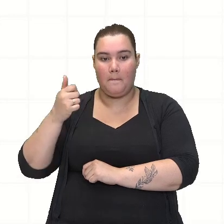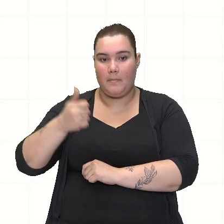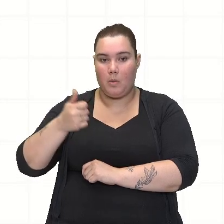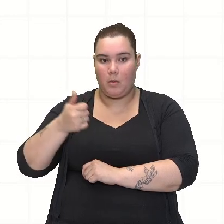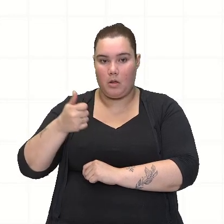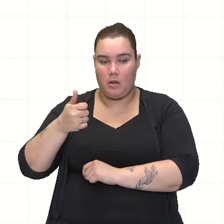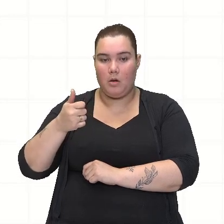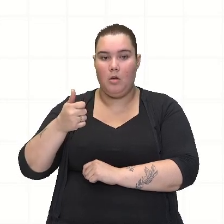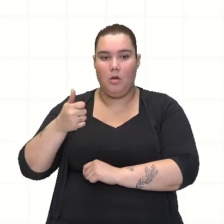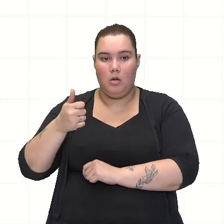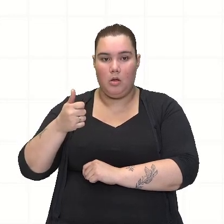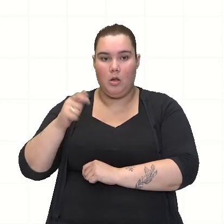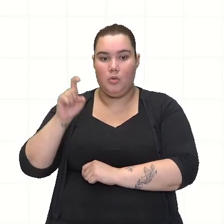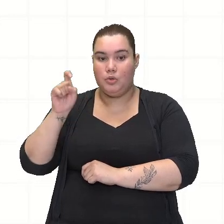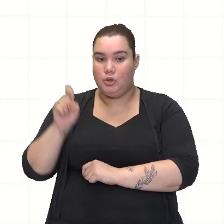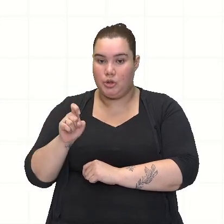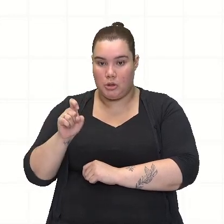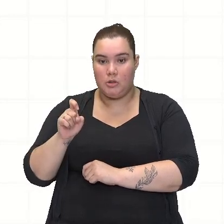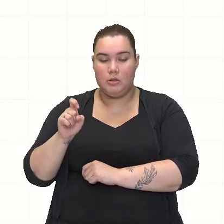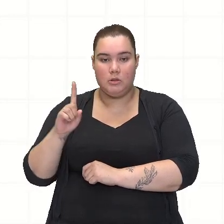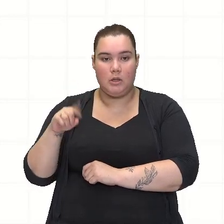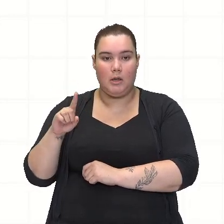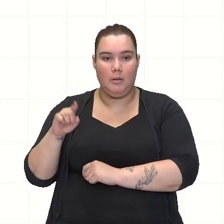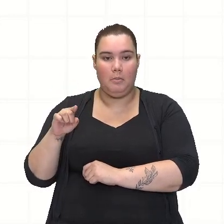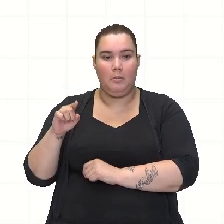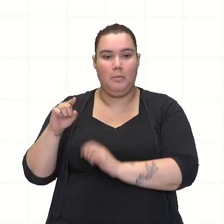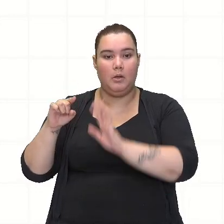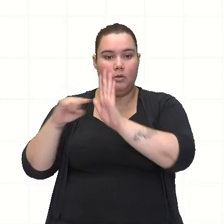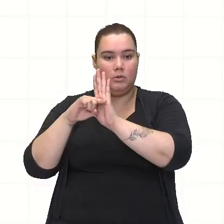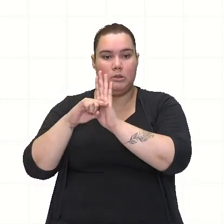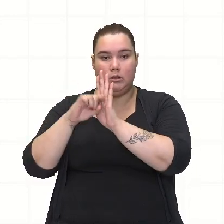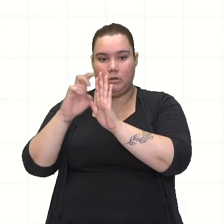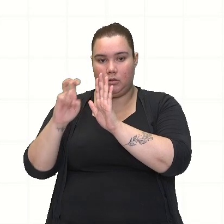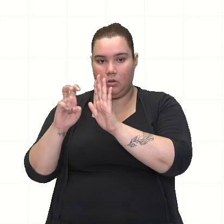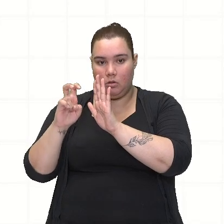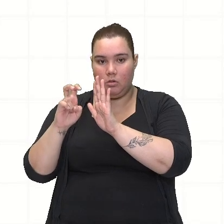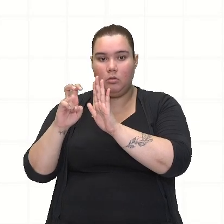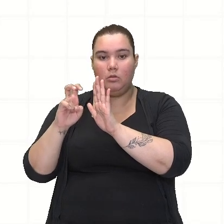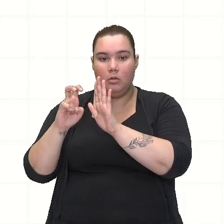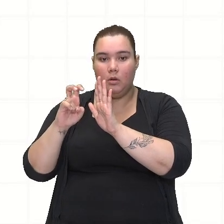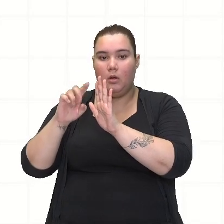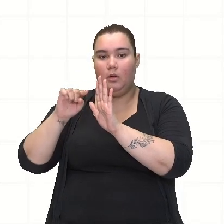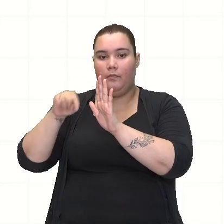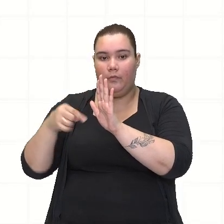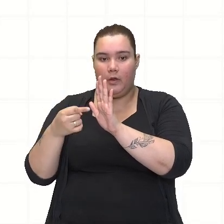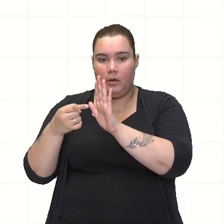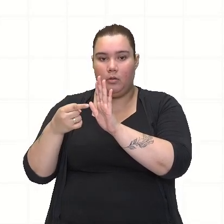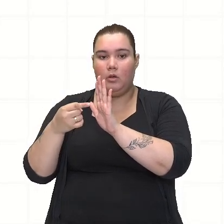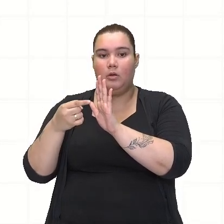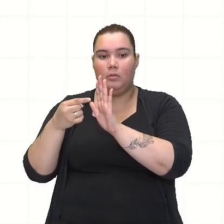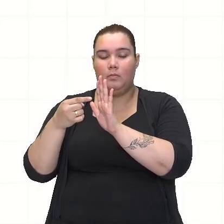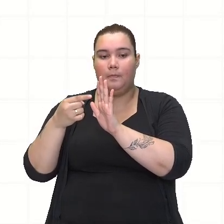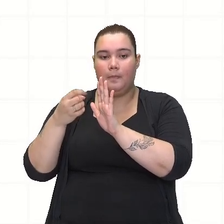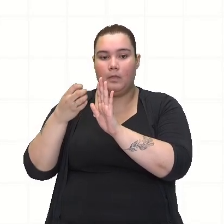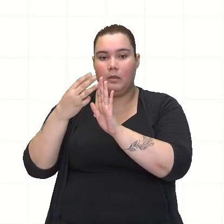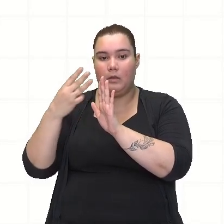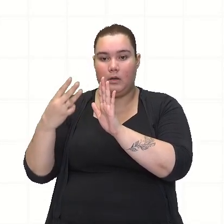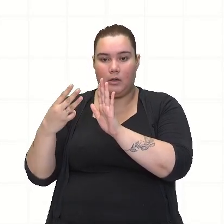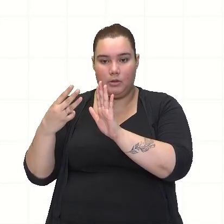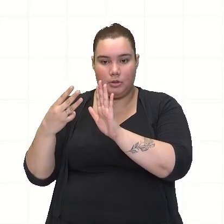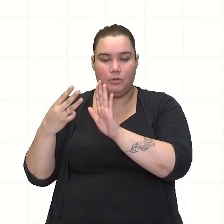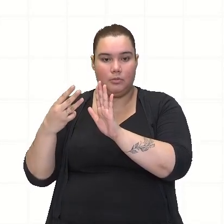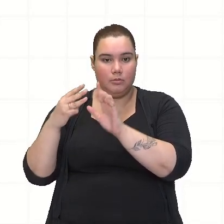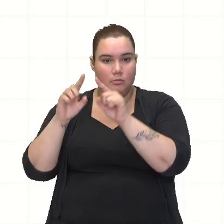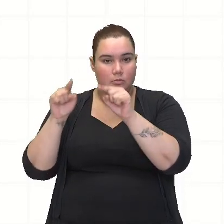é o de X, ó. Então, o ponto A é -5 e o Y é